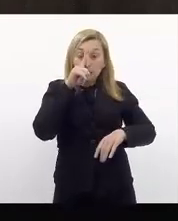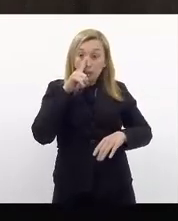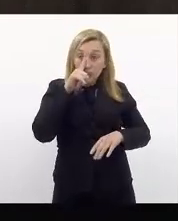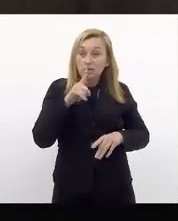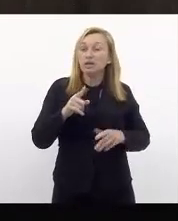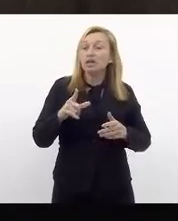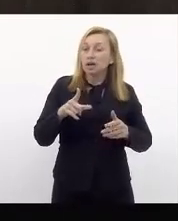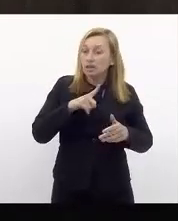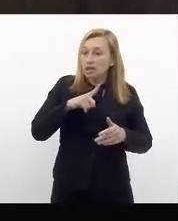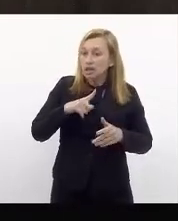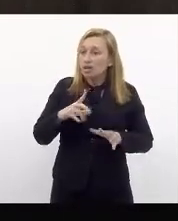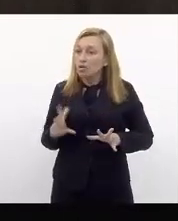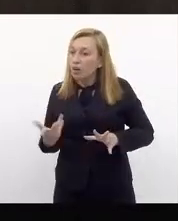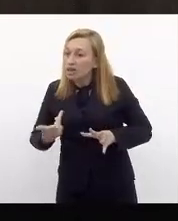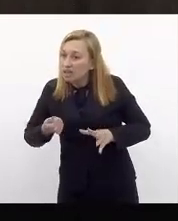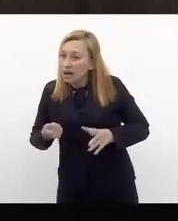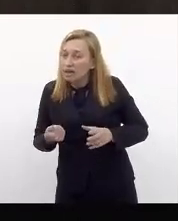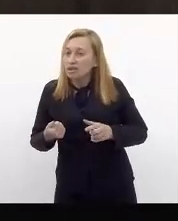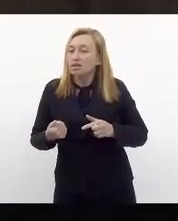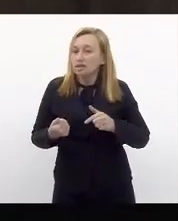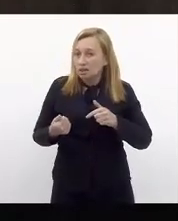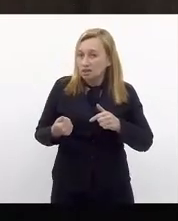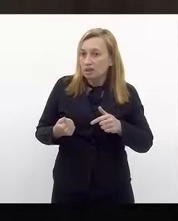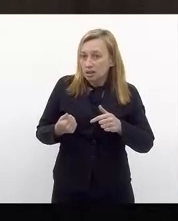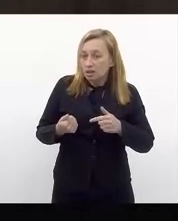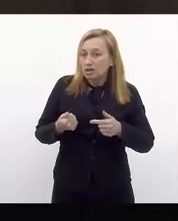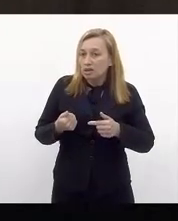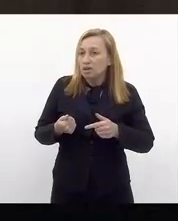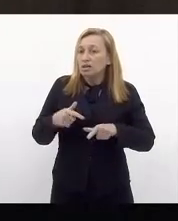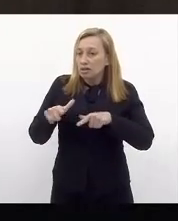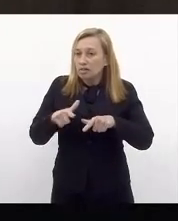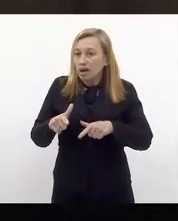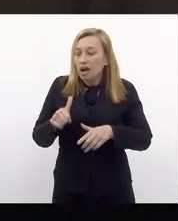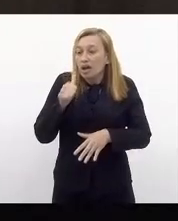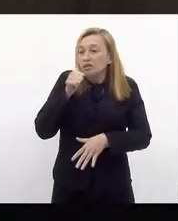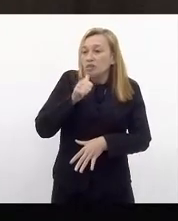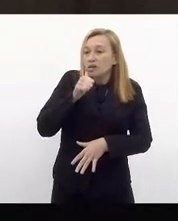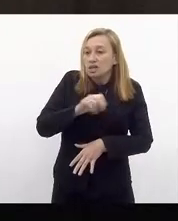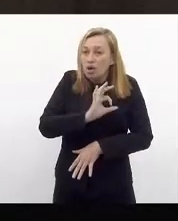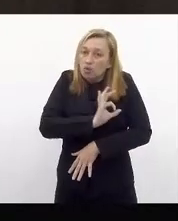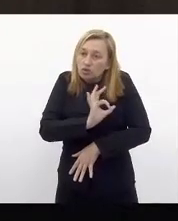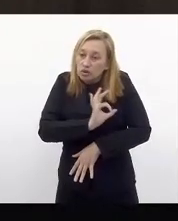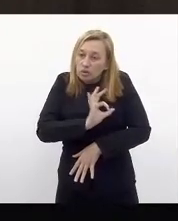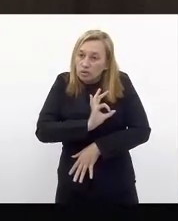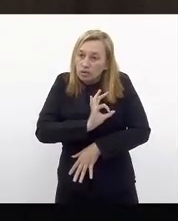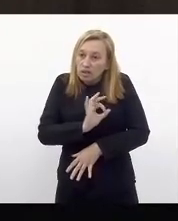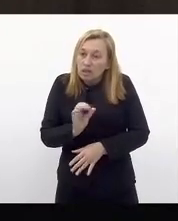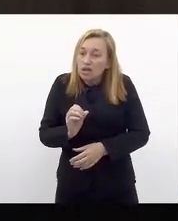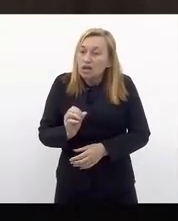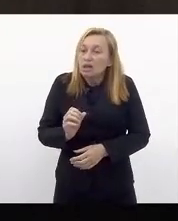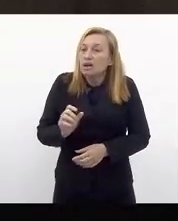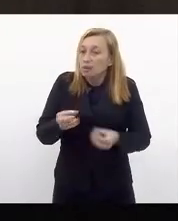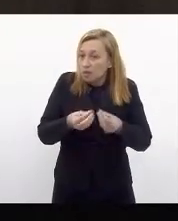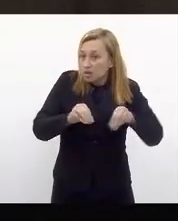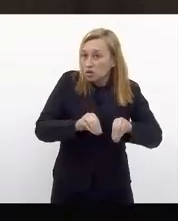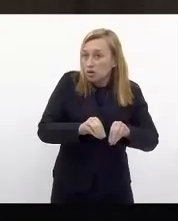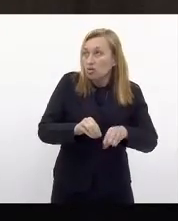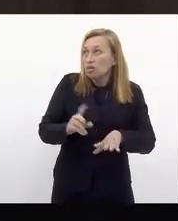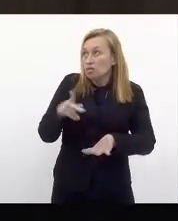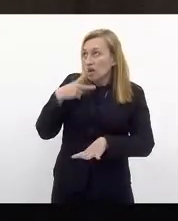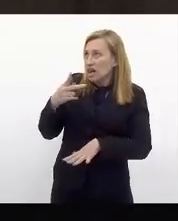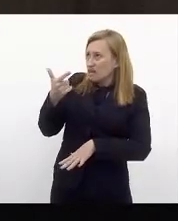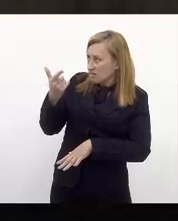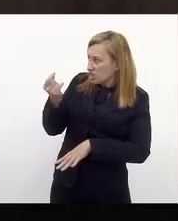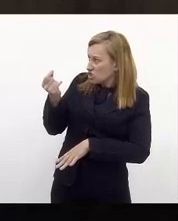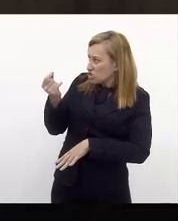diferenciado que a nossas policiais femininas hoje estão sendo penalizadas as Ele entrou só falou com 25 vou falar com 20